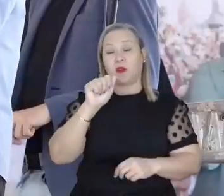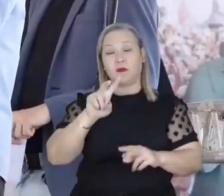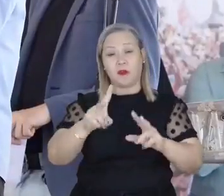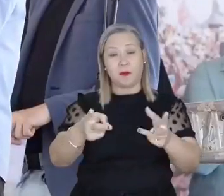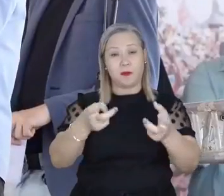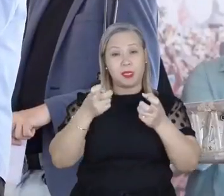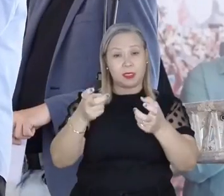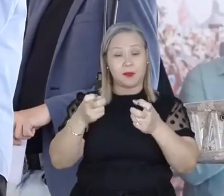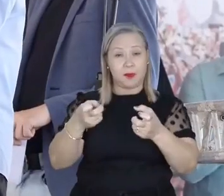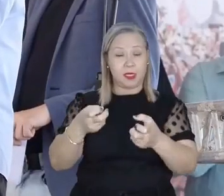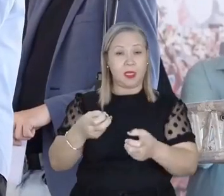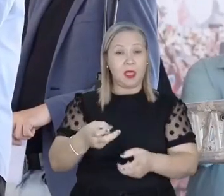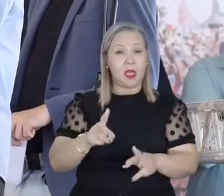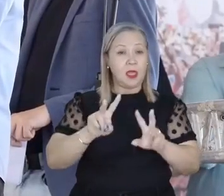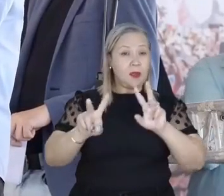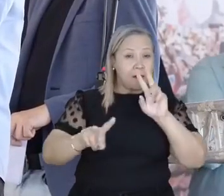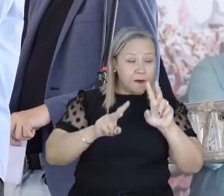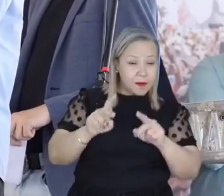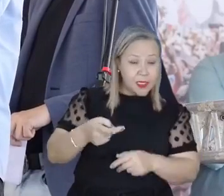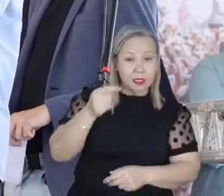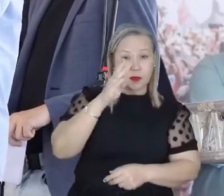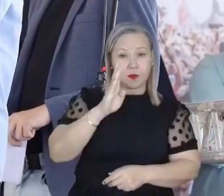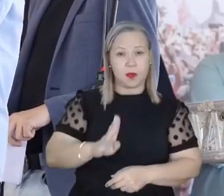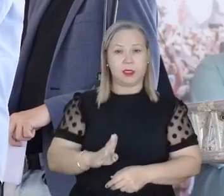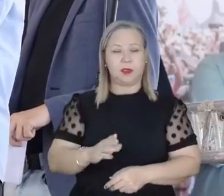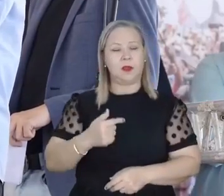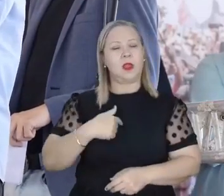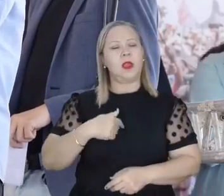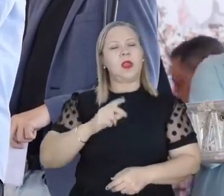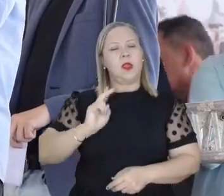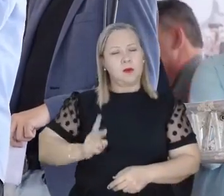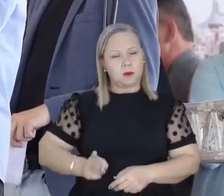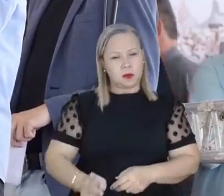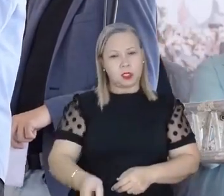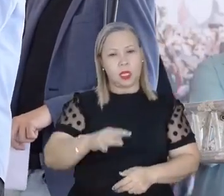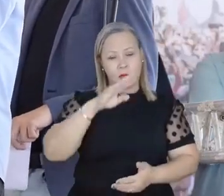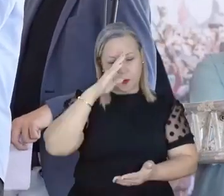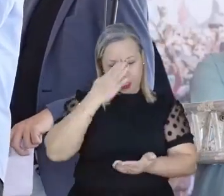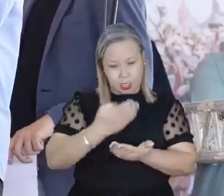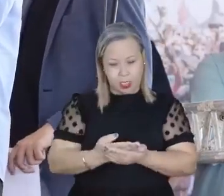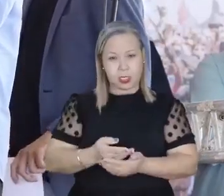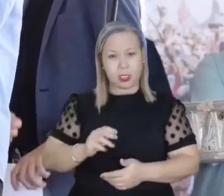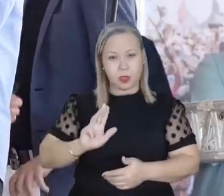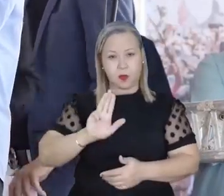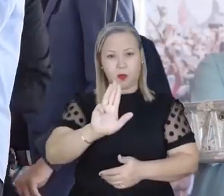eu sempre acreditei no Lula, eu quero apoiar o Lula, quero ele de volta. Tá?